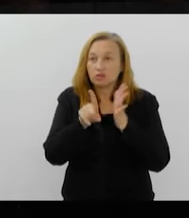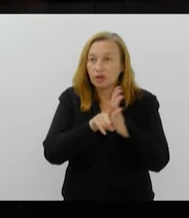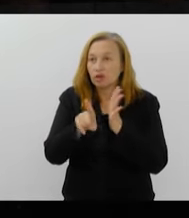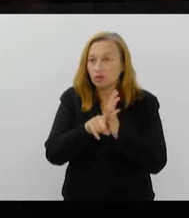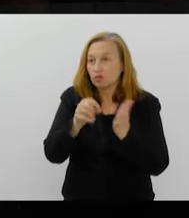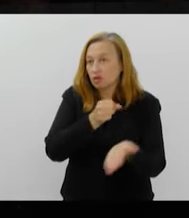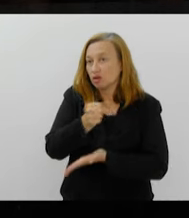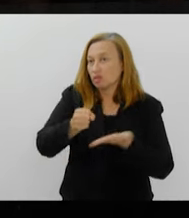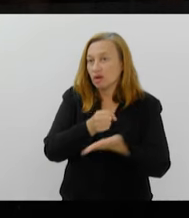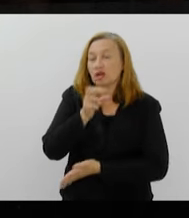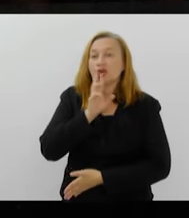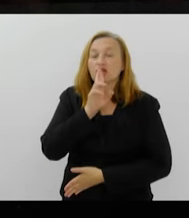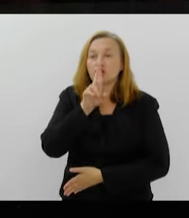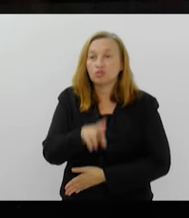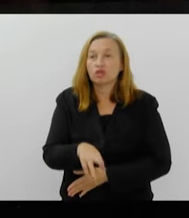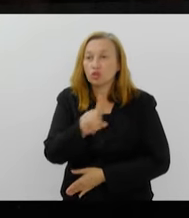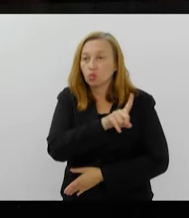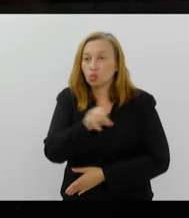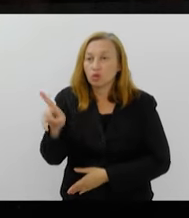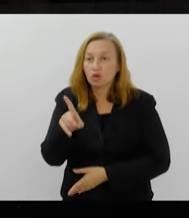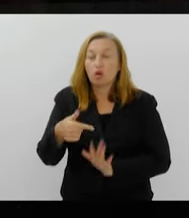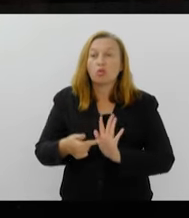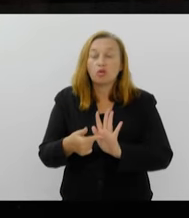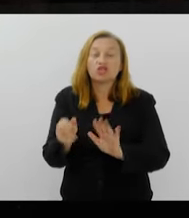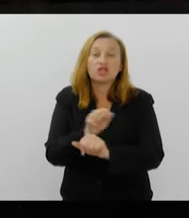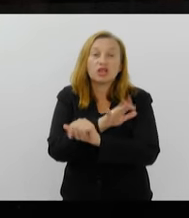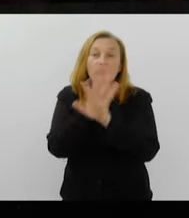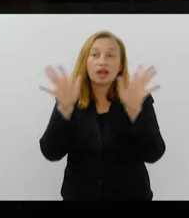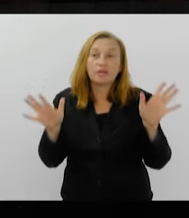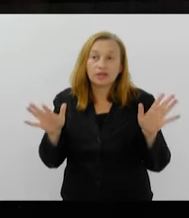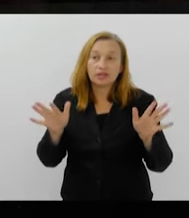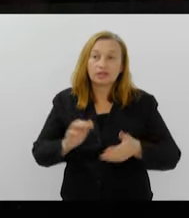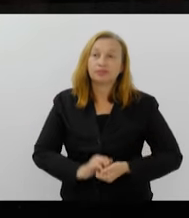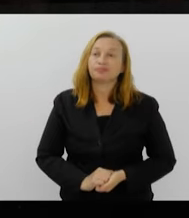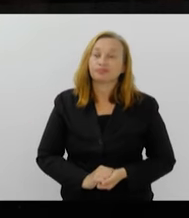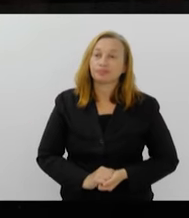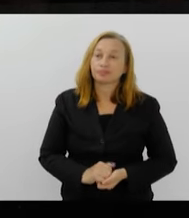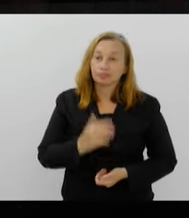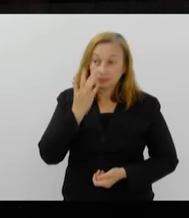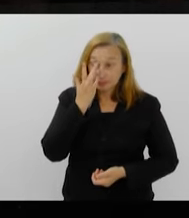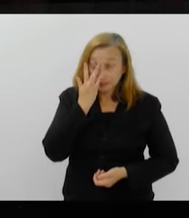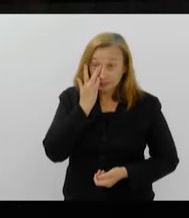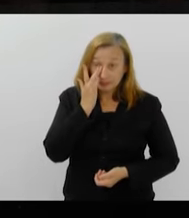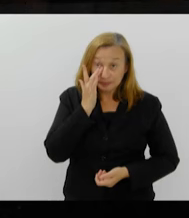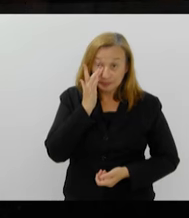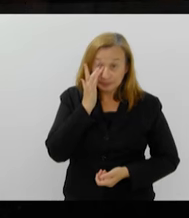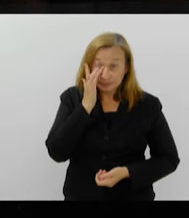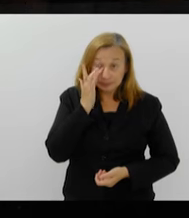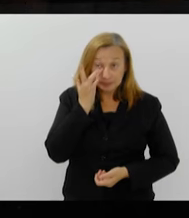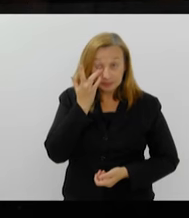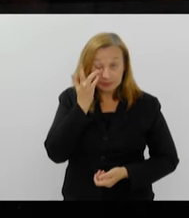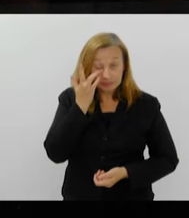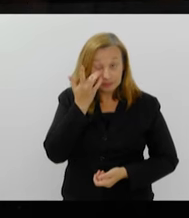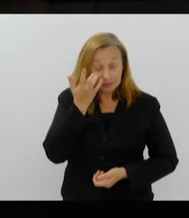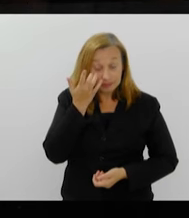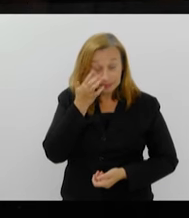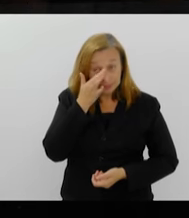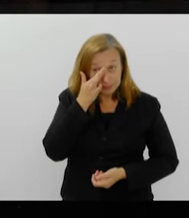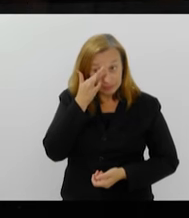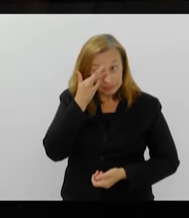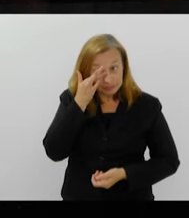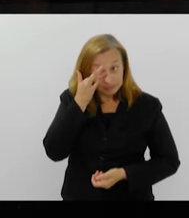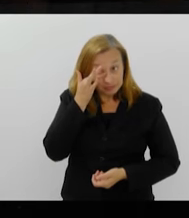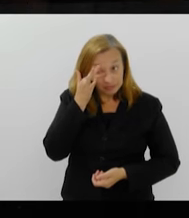básicas respondidas com não mostram claramente que nós estamos em uma situação